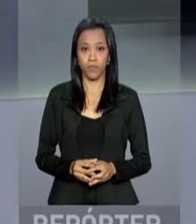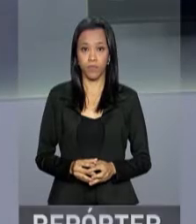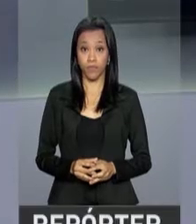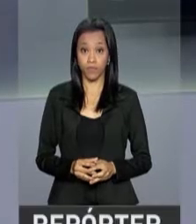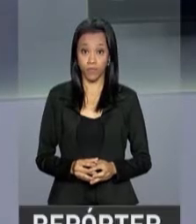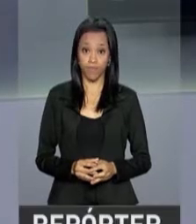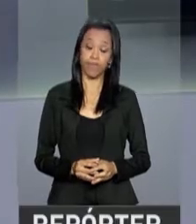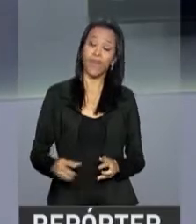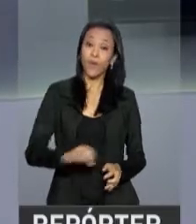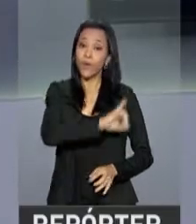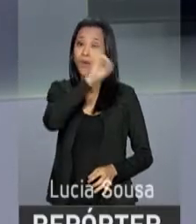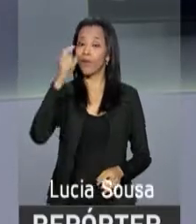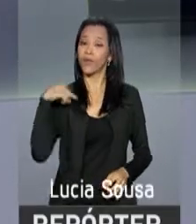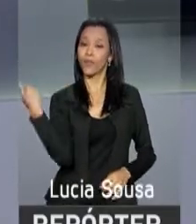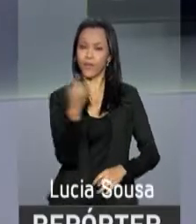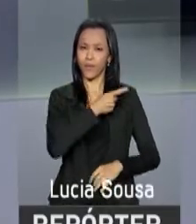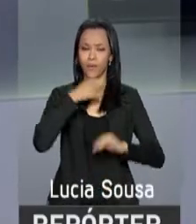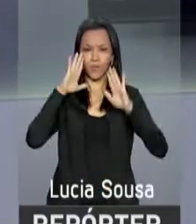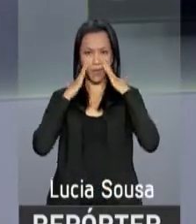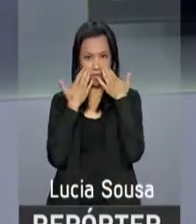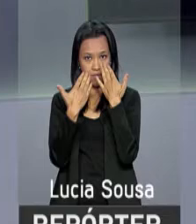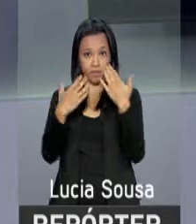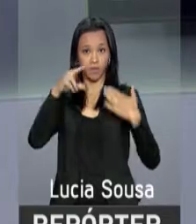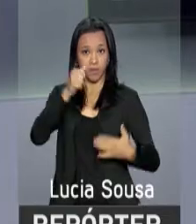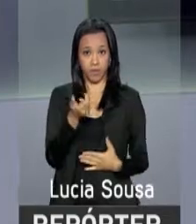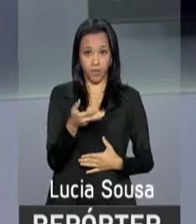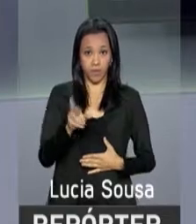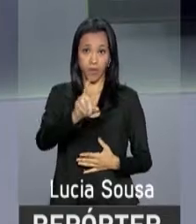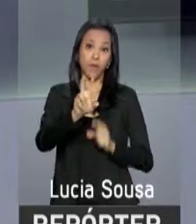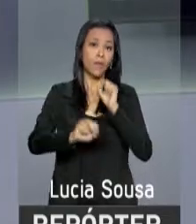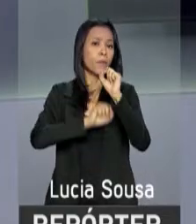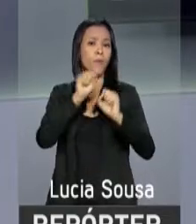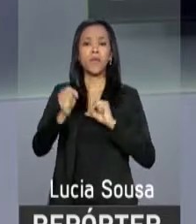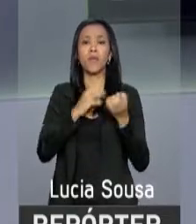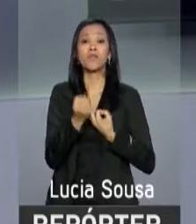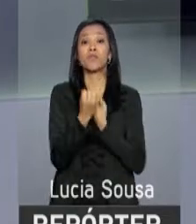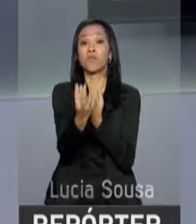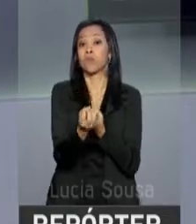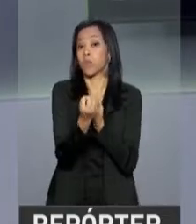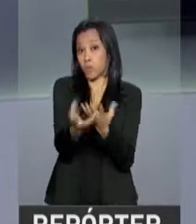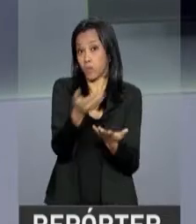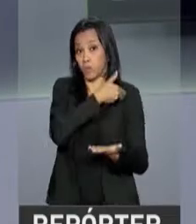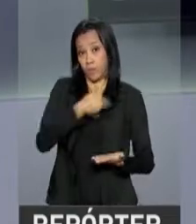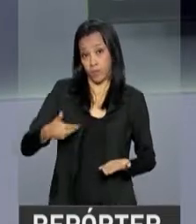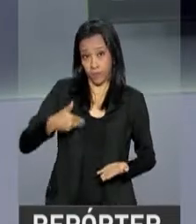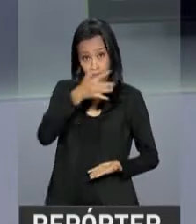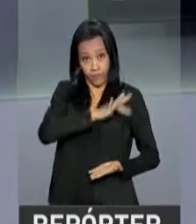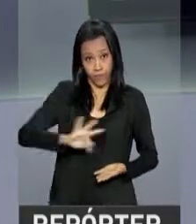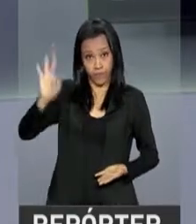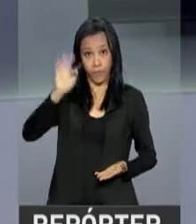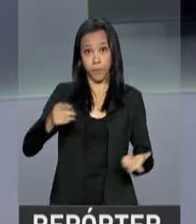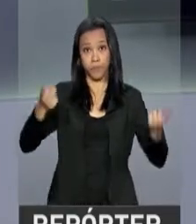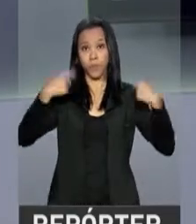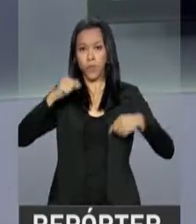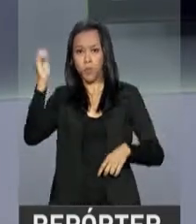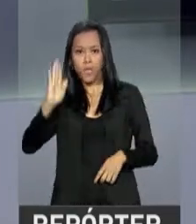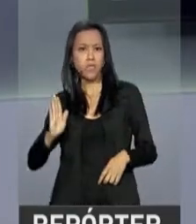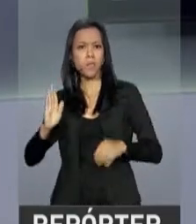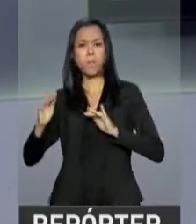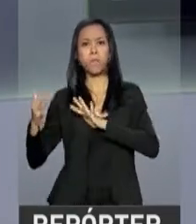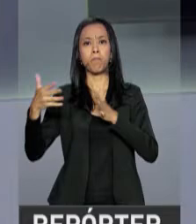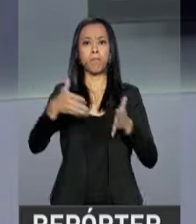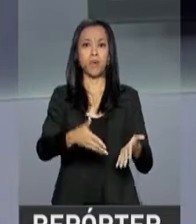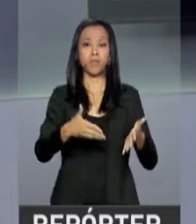lá estamos de volta com repórter nbr as notícias do governo federal o brasil participa em buenos aires da